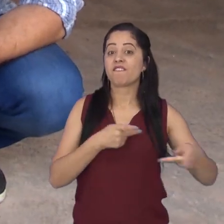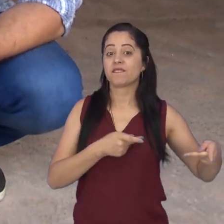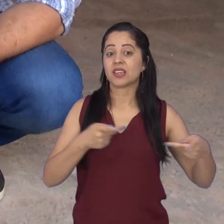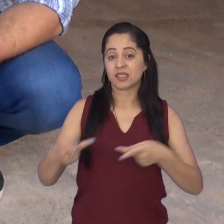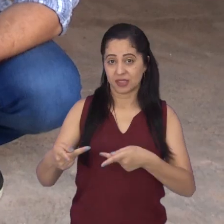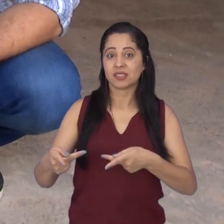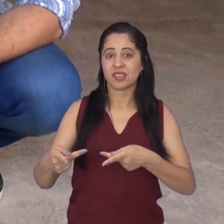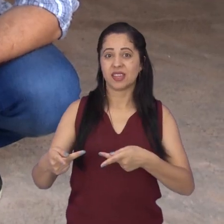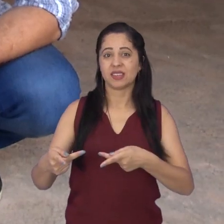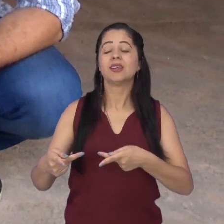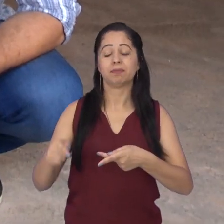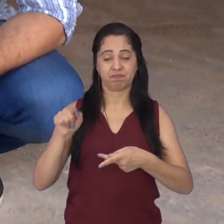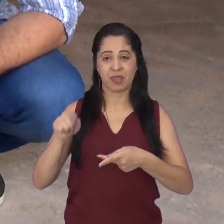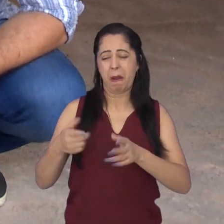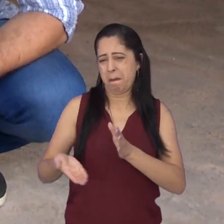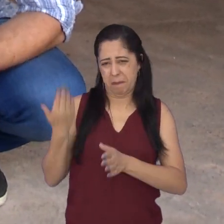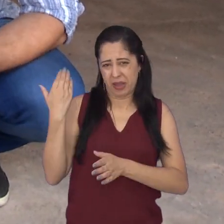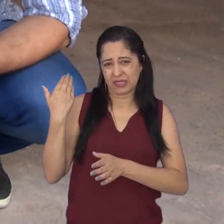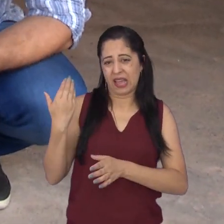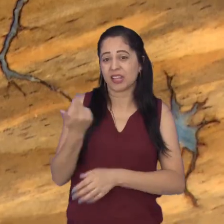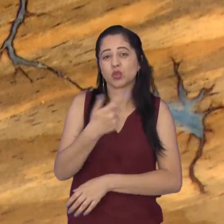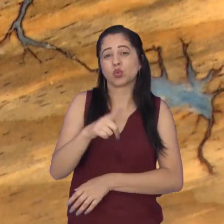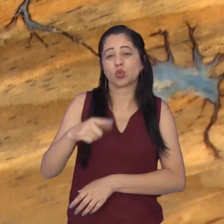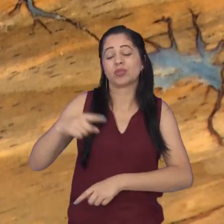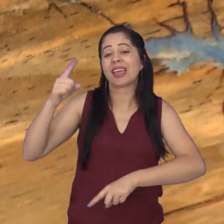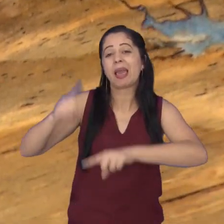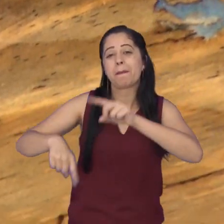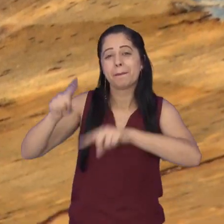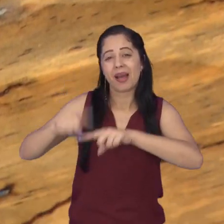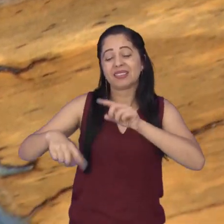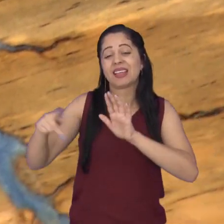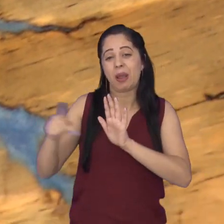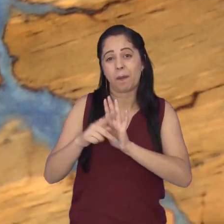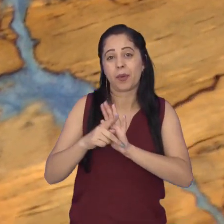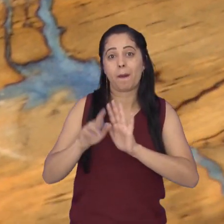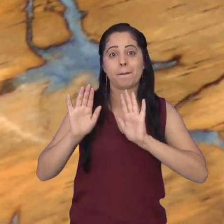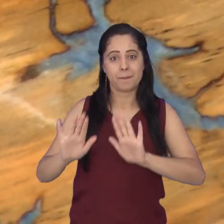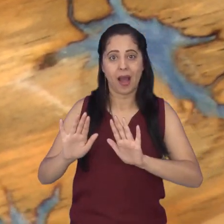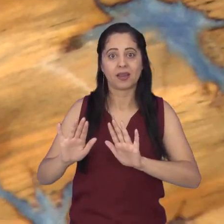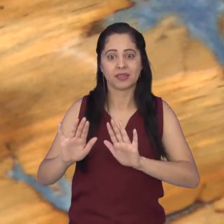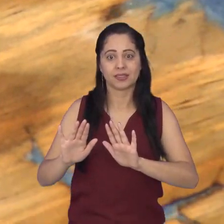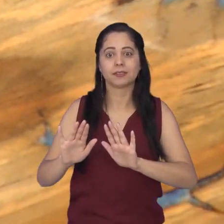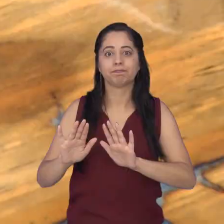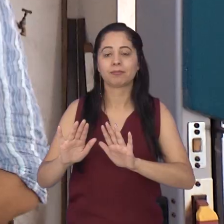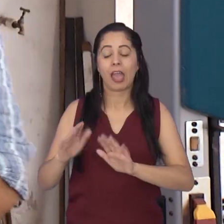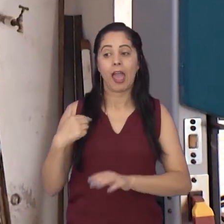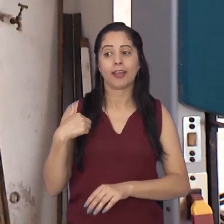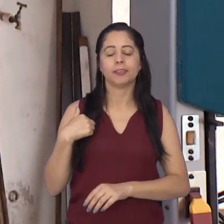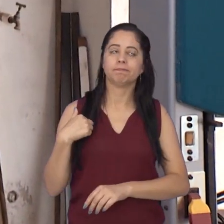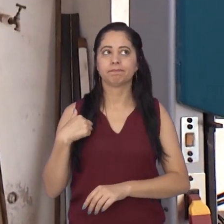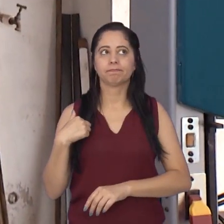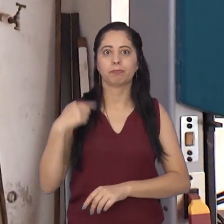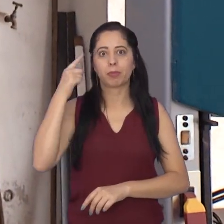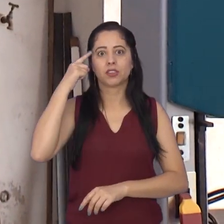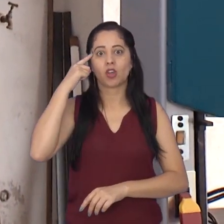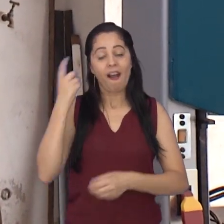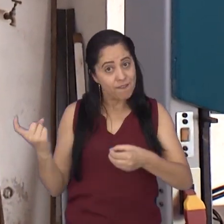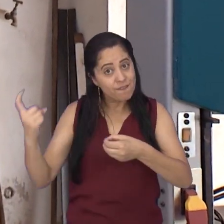os equipamentos para criar essas formas fractais nas peças não estavam no espaço. O Bruno